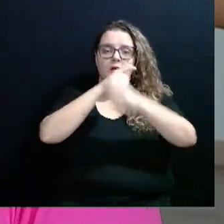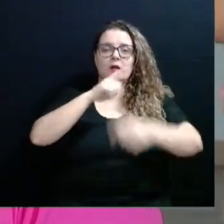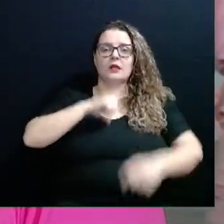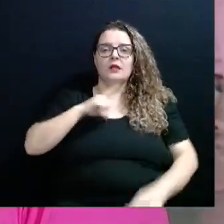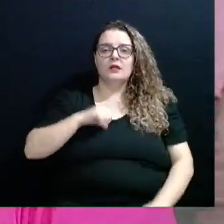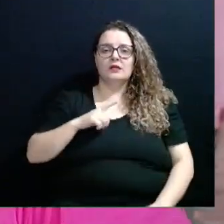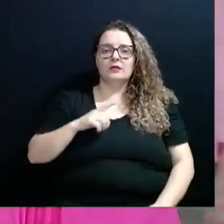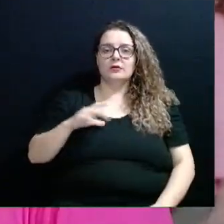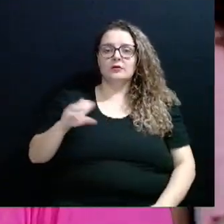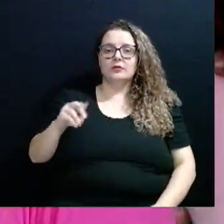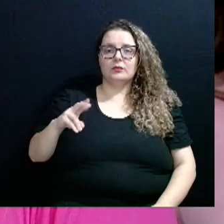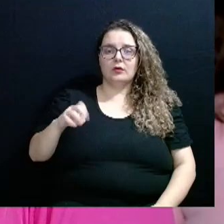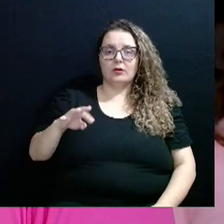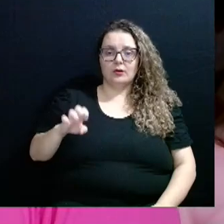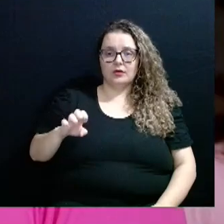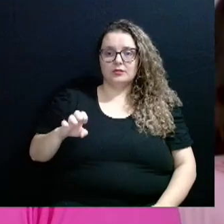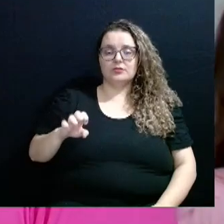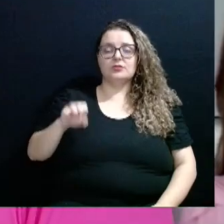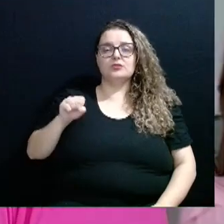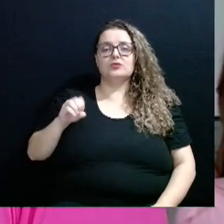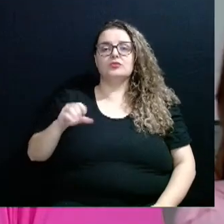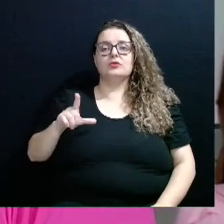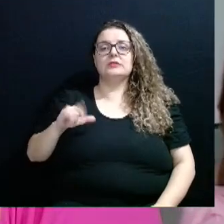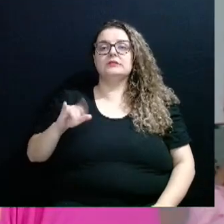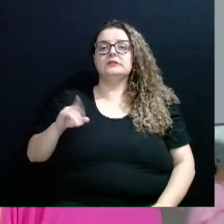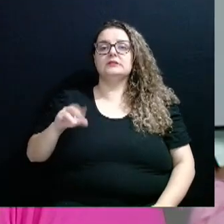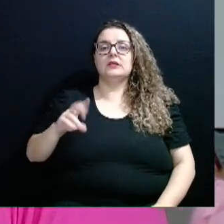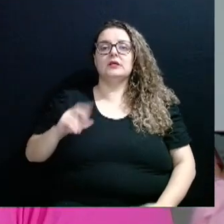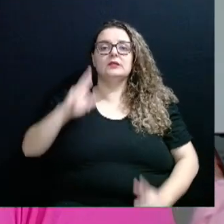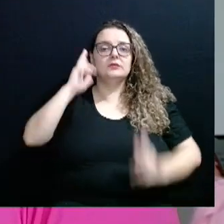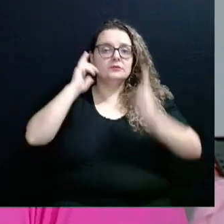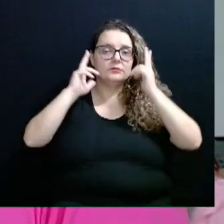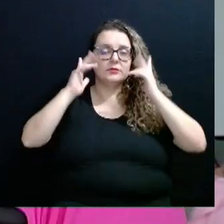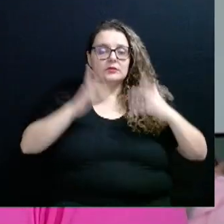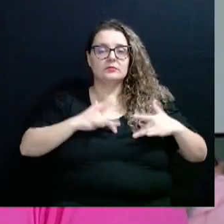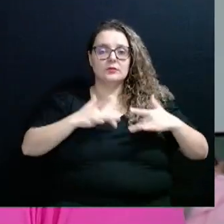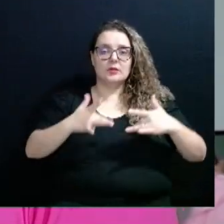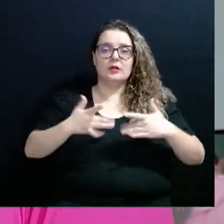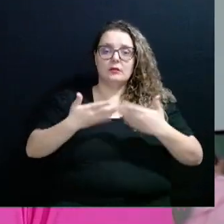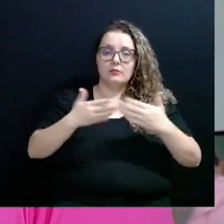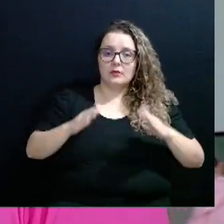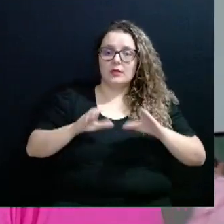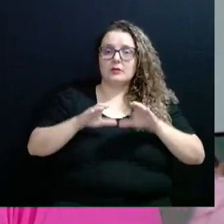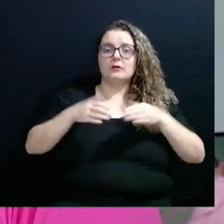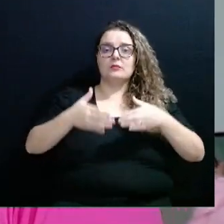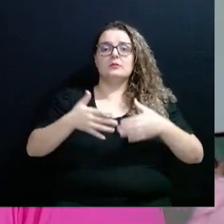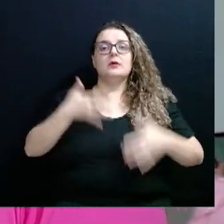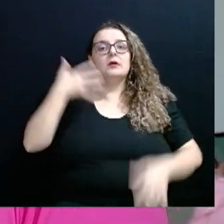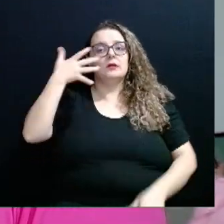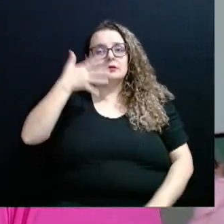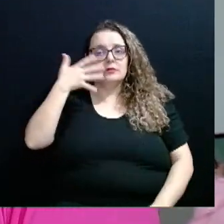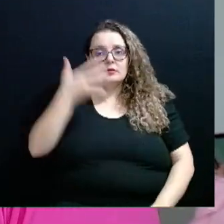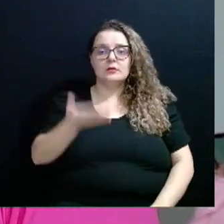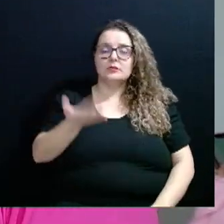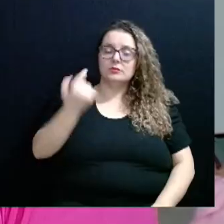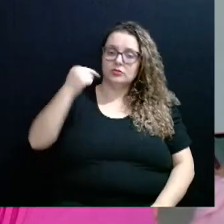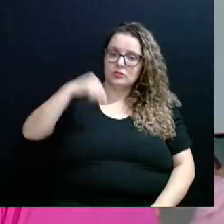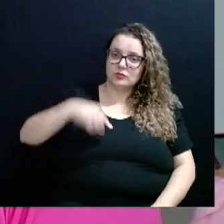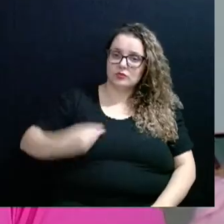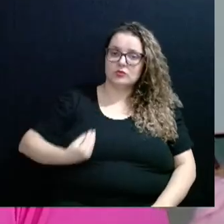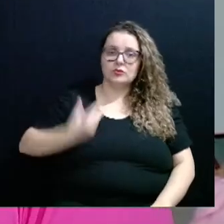corte solidário aí está aberto para toda a comunidade, as palestras também, é só vir comparecer de acordo aí com a